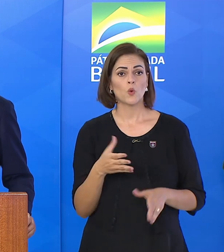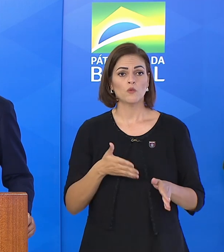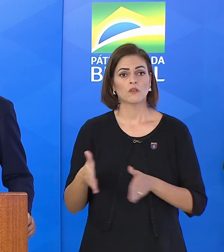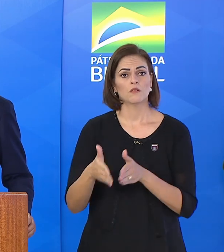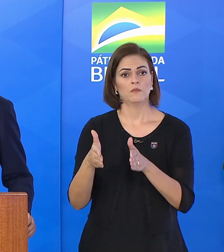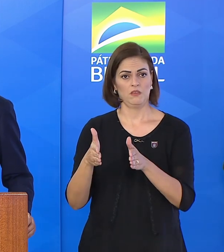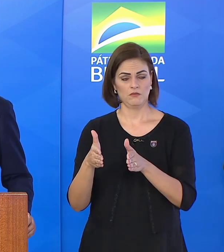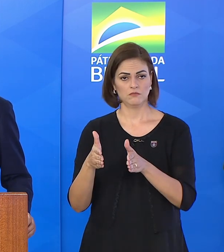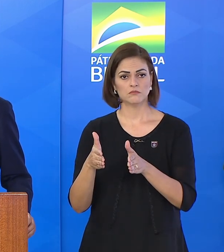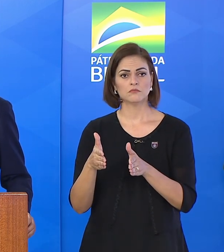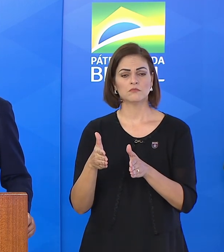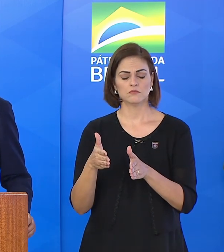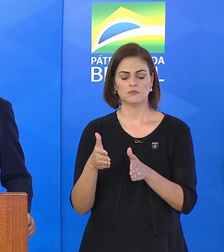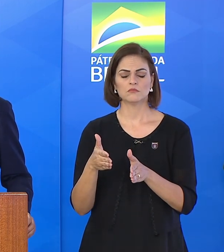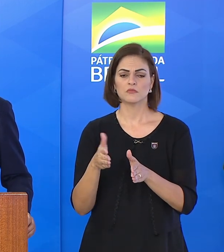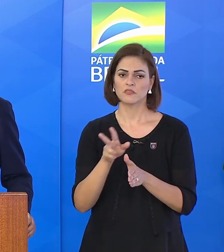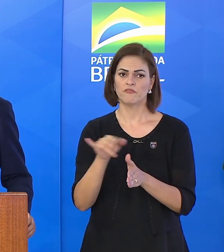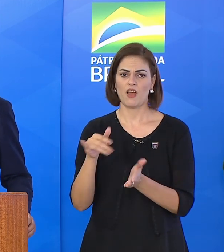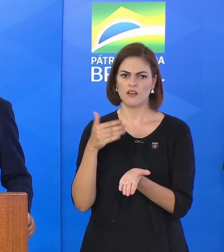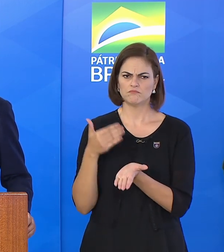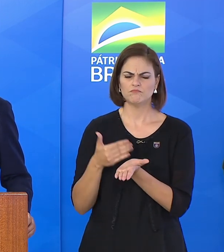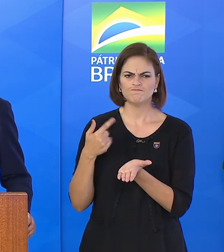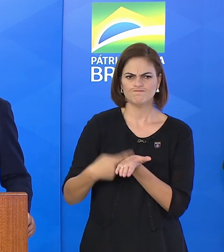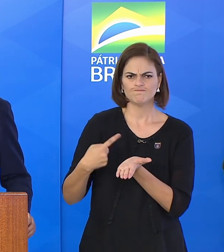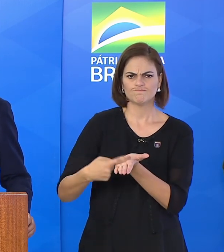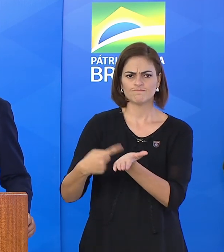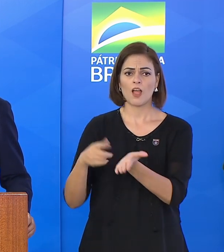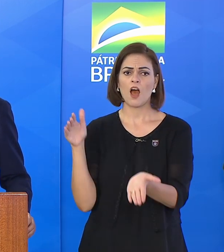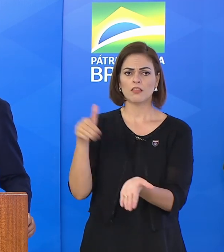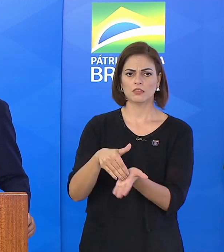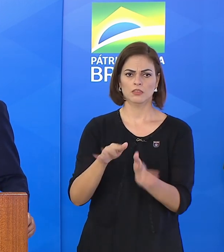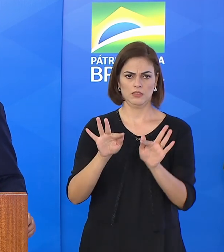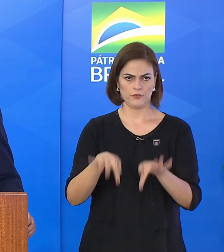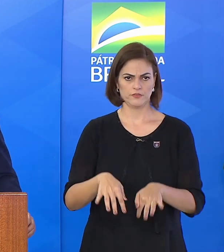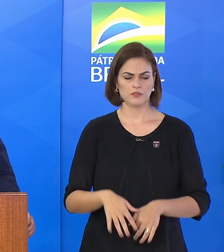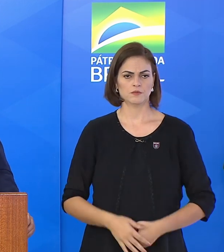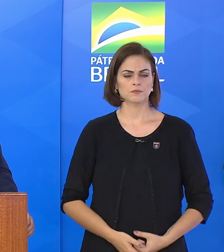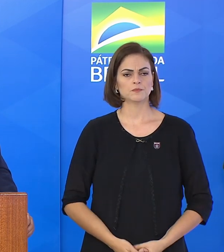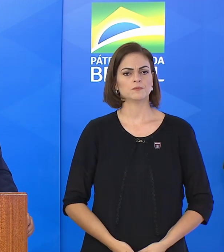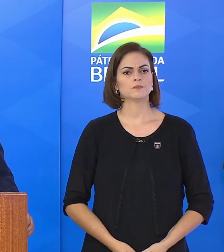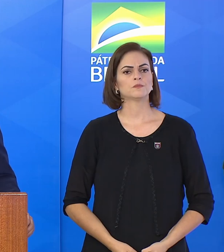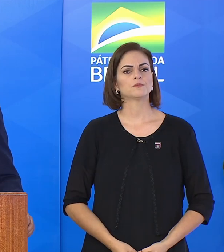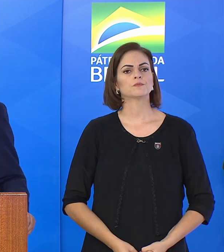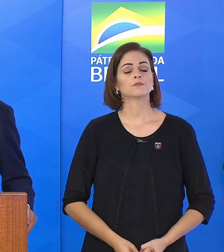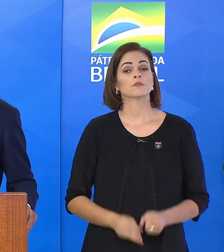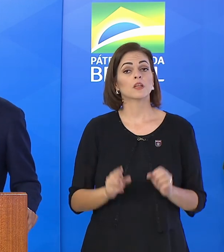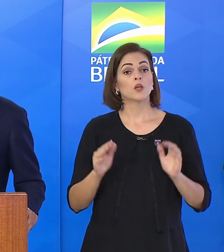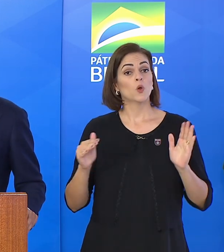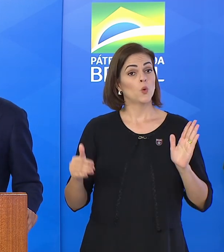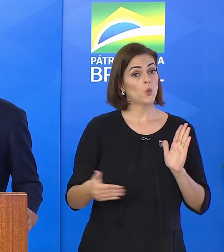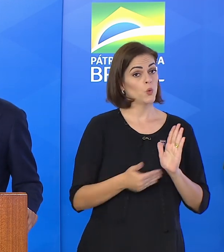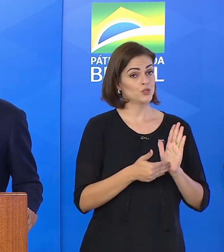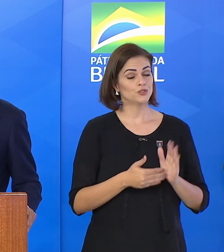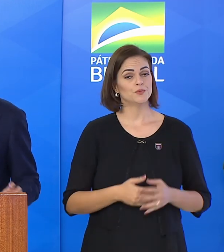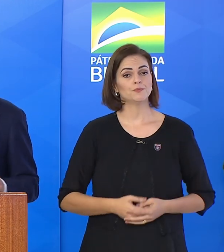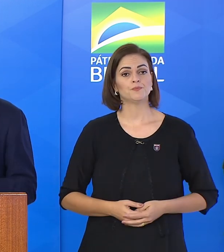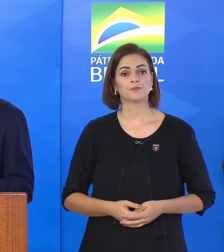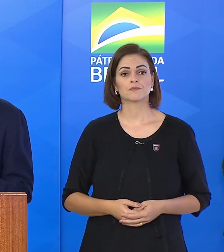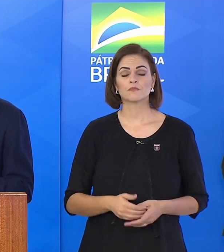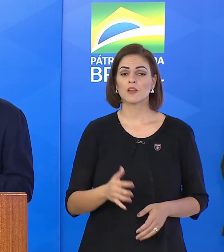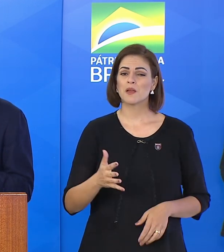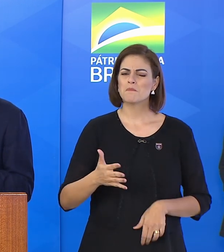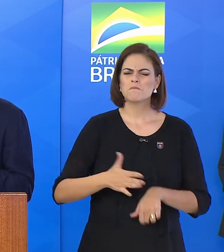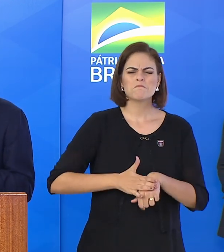para ser cumprido até o final desse mandato. E, por fim, melhorar de forma